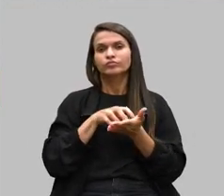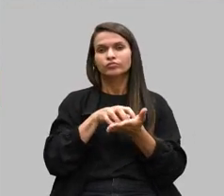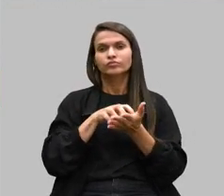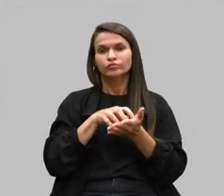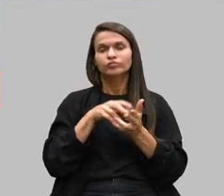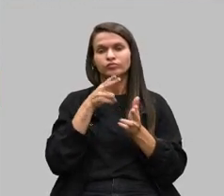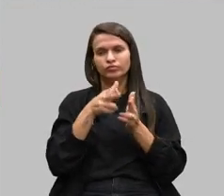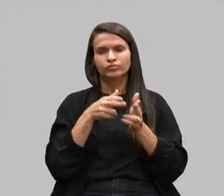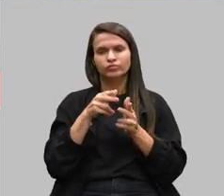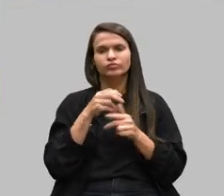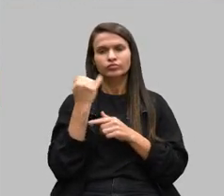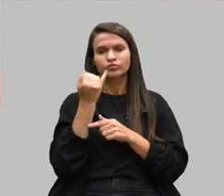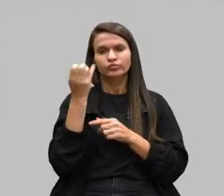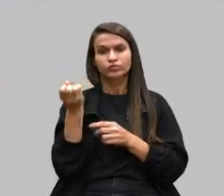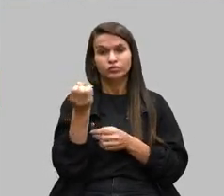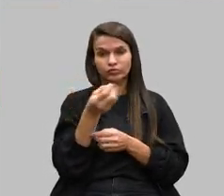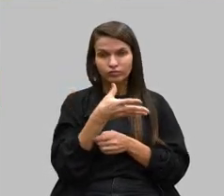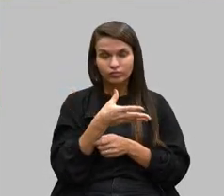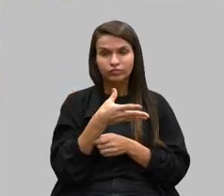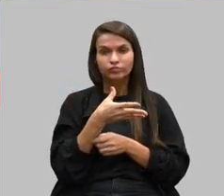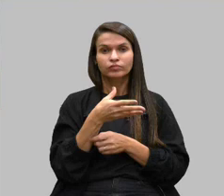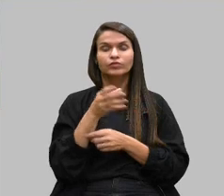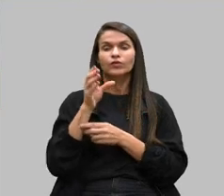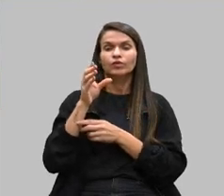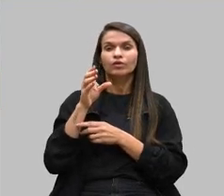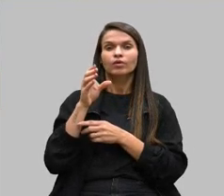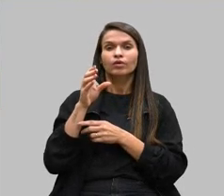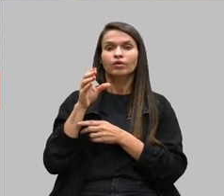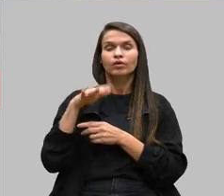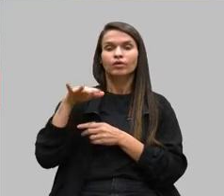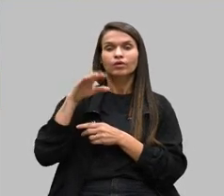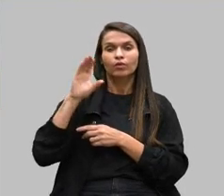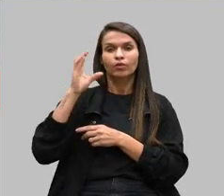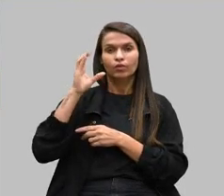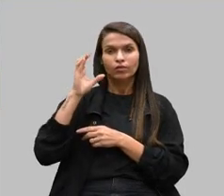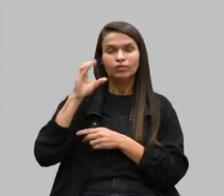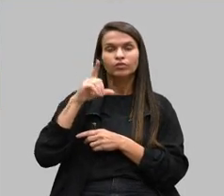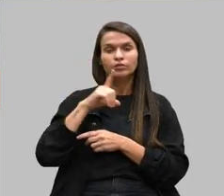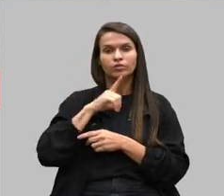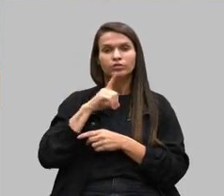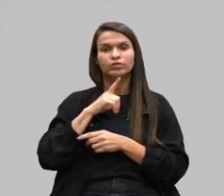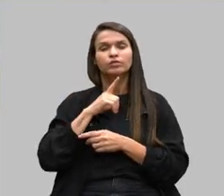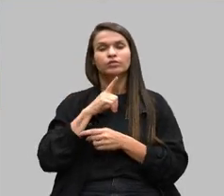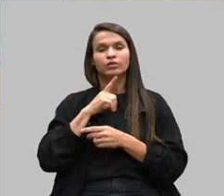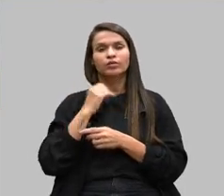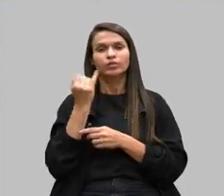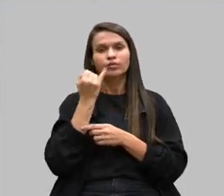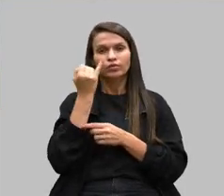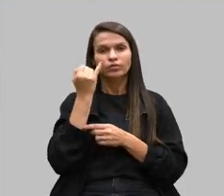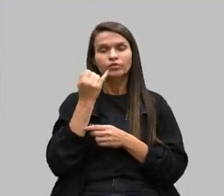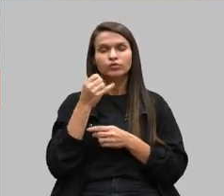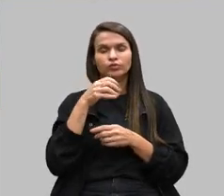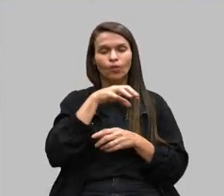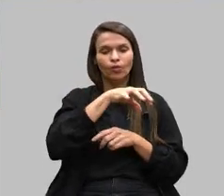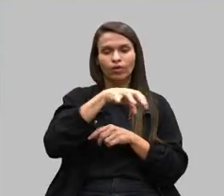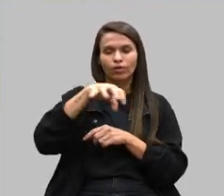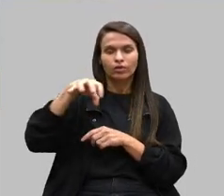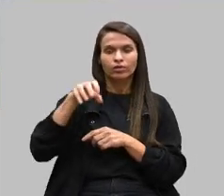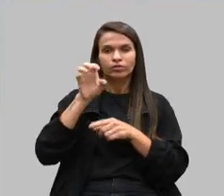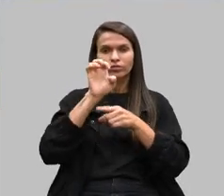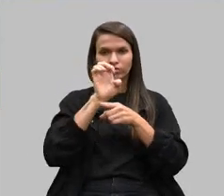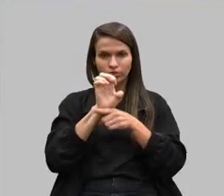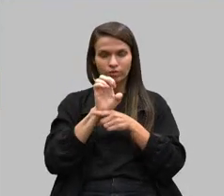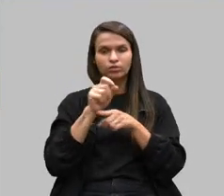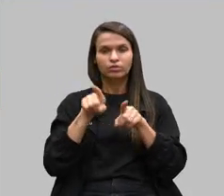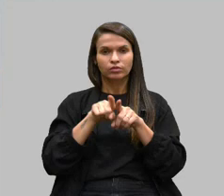importantíssimo de inovação em Contagem que é o abtec que traz importantes locomotivas que são distribuídas pro estado e também